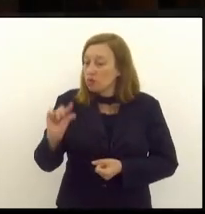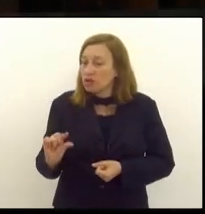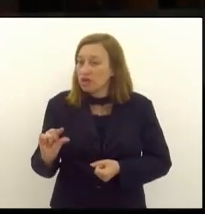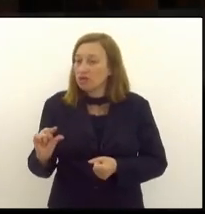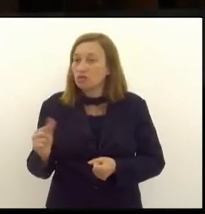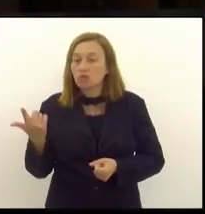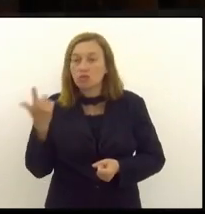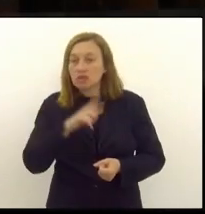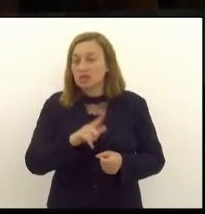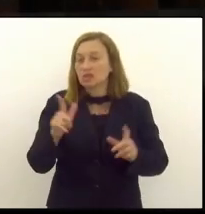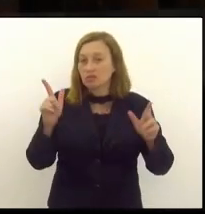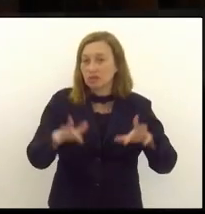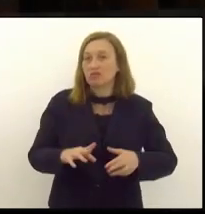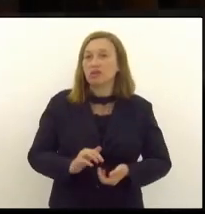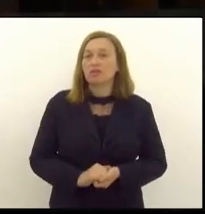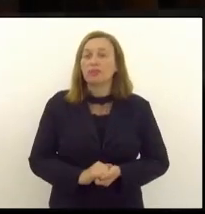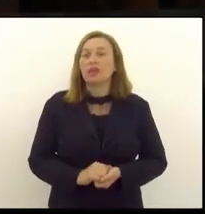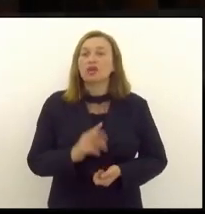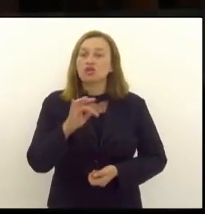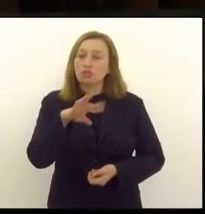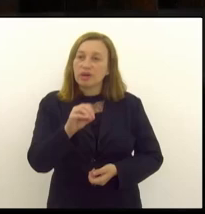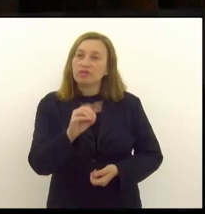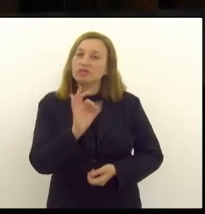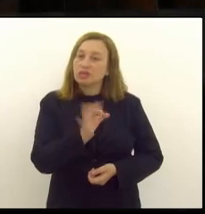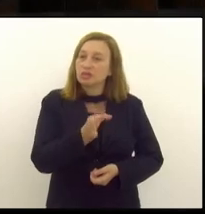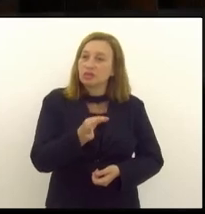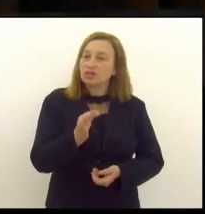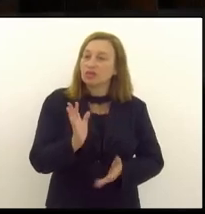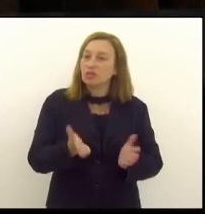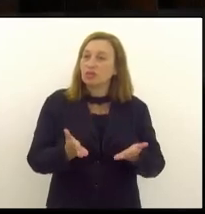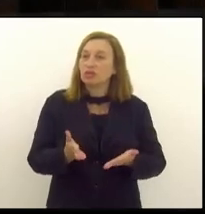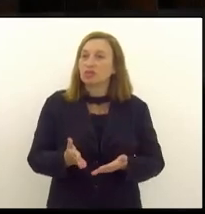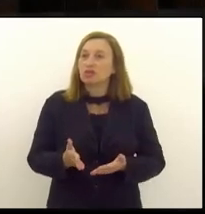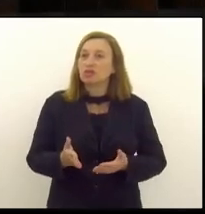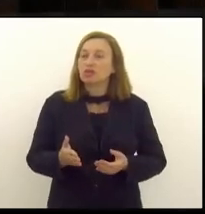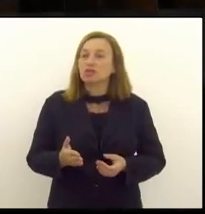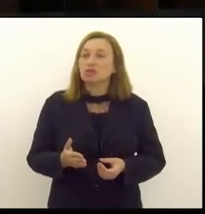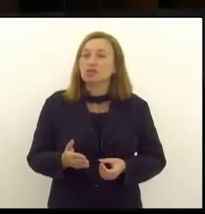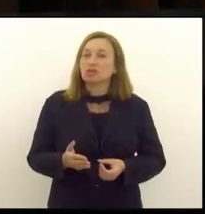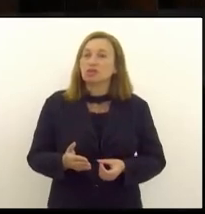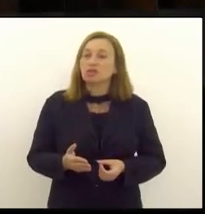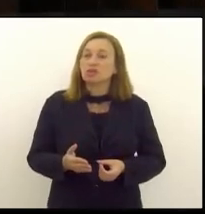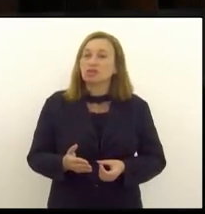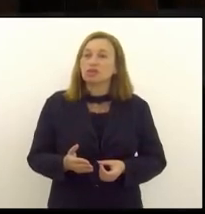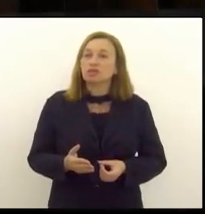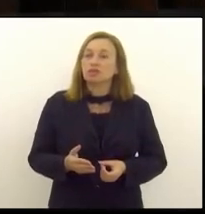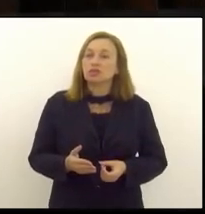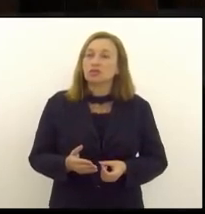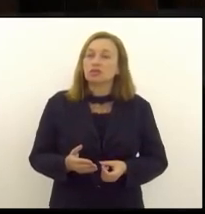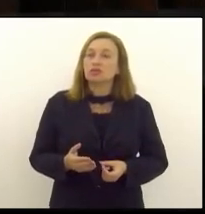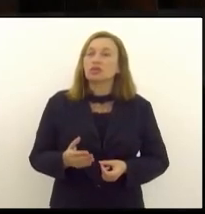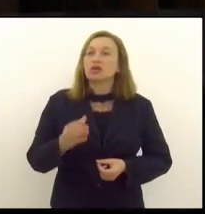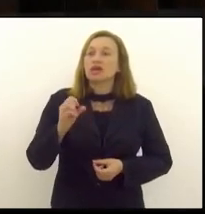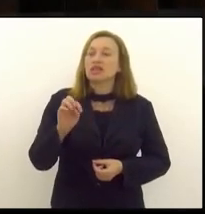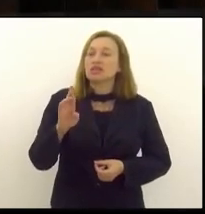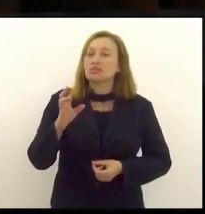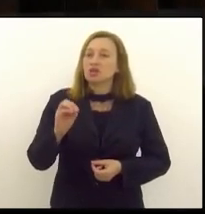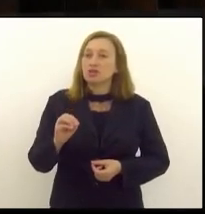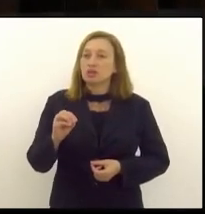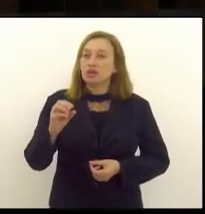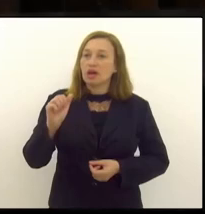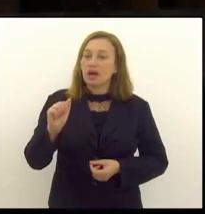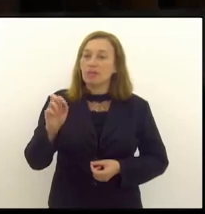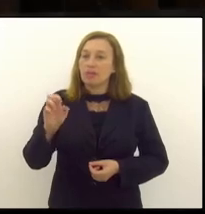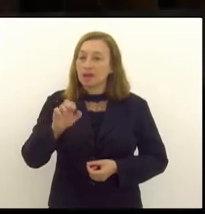grande diferença. Gilberto, recentemente, agora está com um veículo lá no Programa de Saúde do Trabalhador de Casimiro de Abreu, destinação